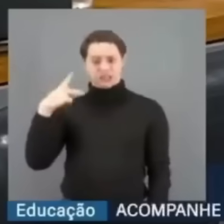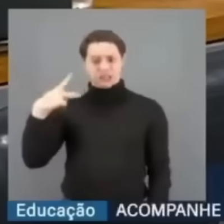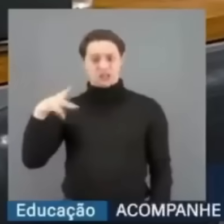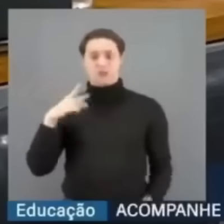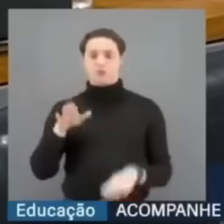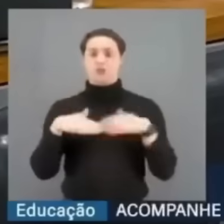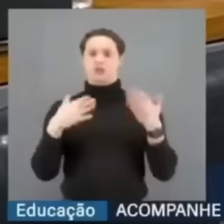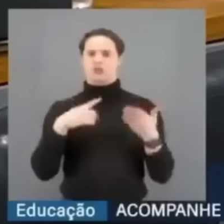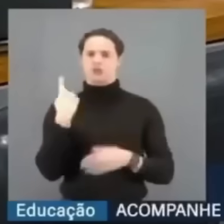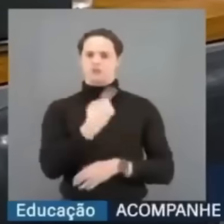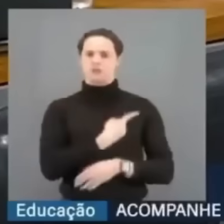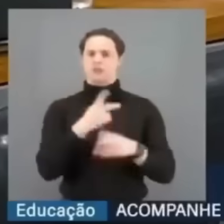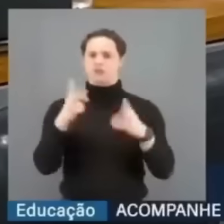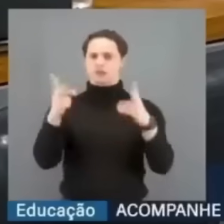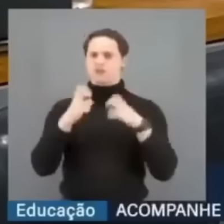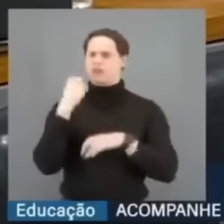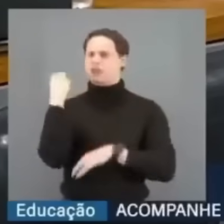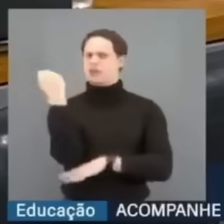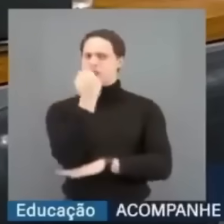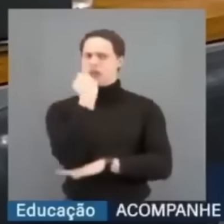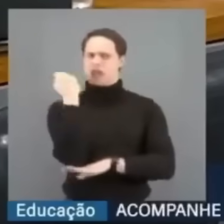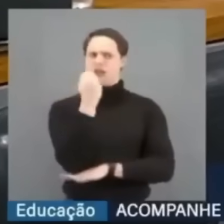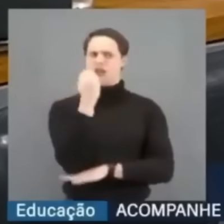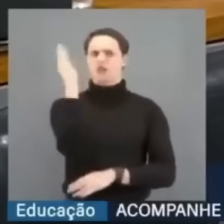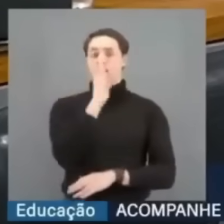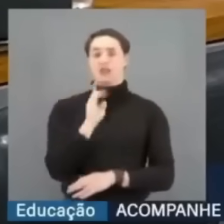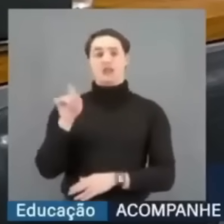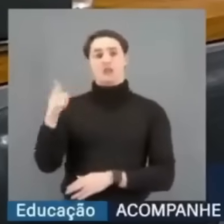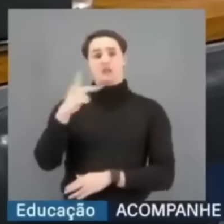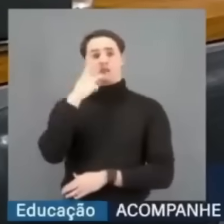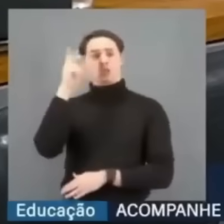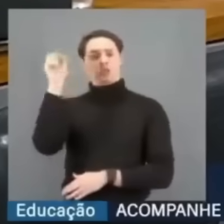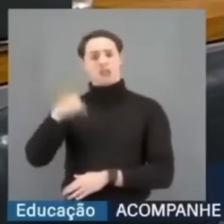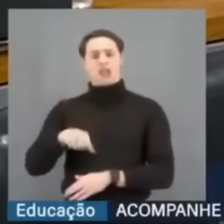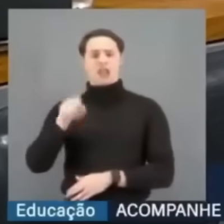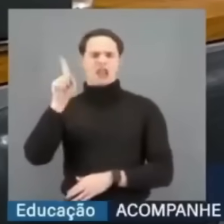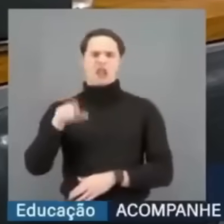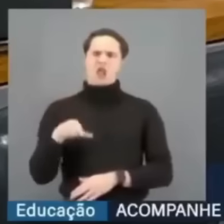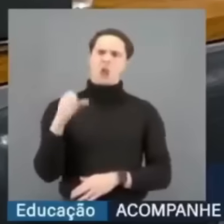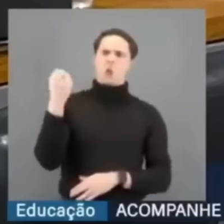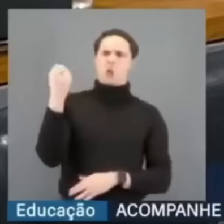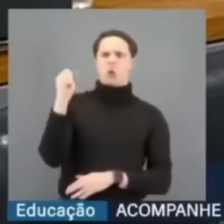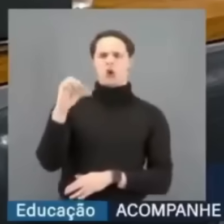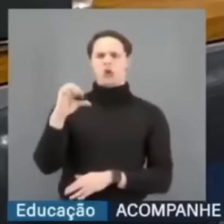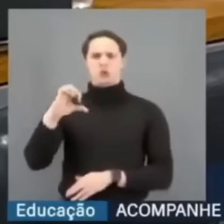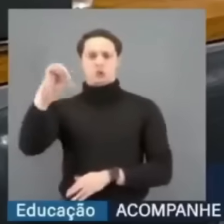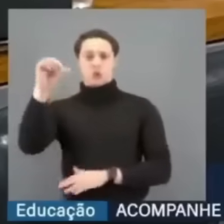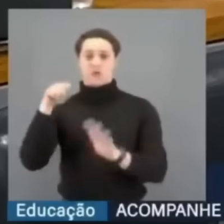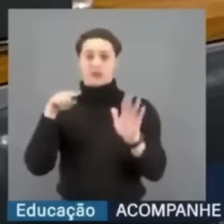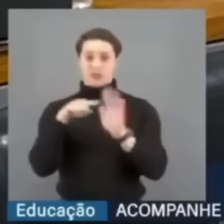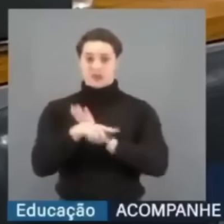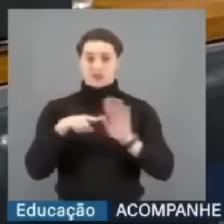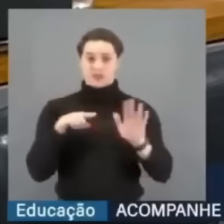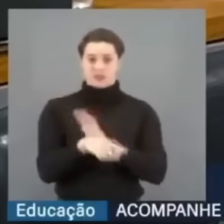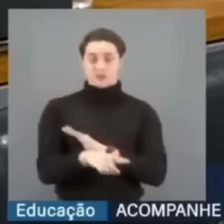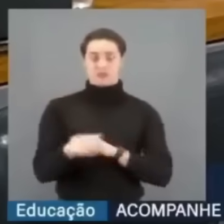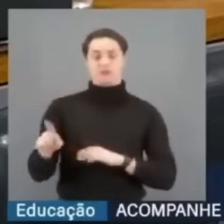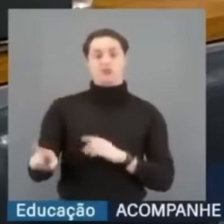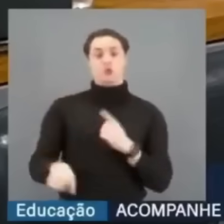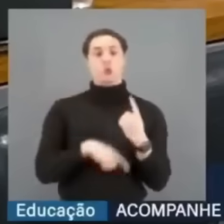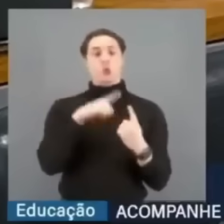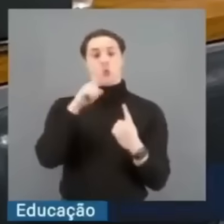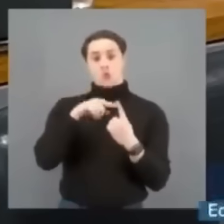a gravidade das denúncias que são feitas, e ele mesmo disse aqui que são 8 ou 9 inquéritos. Um deles,